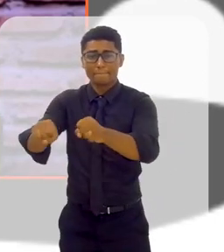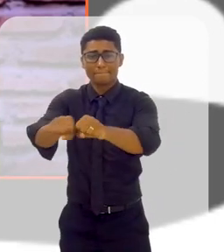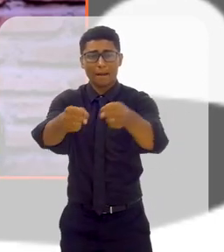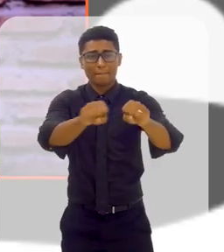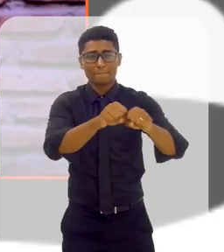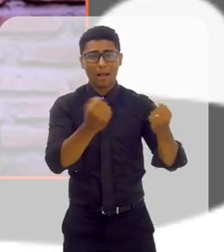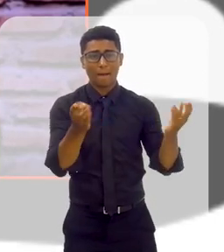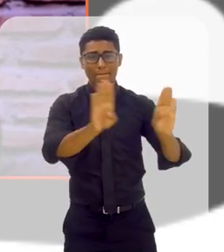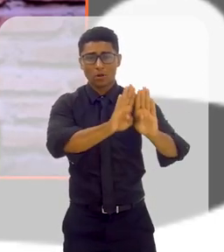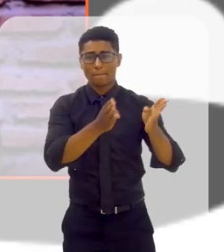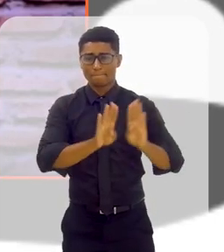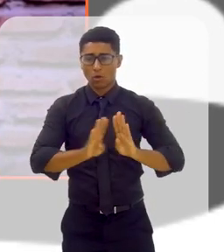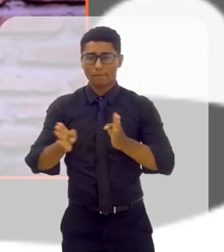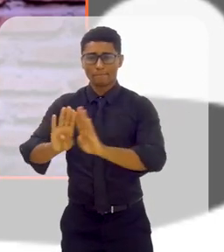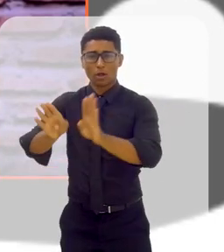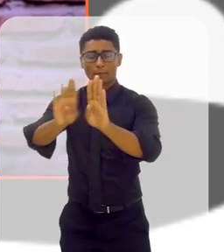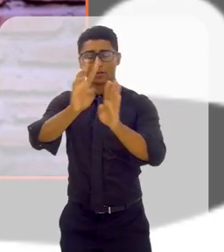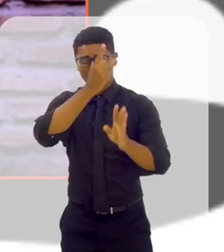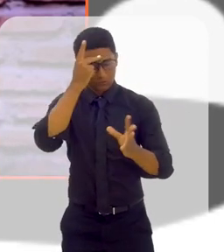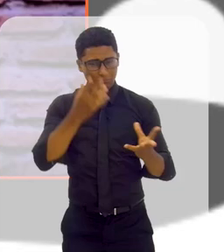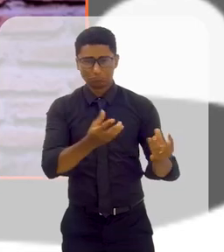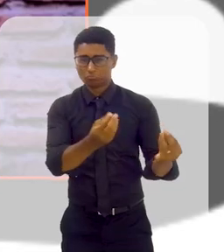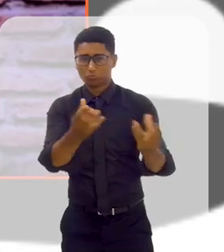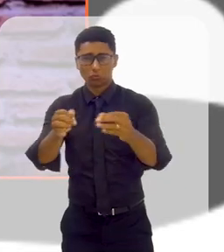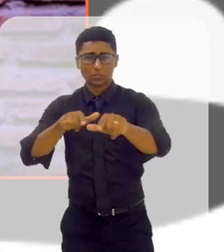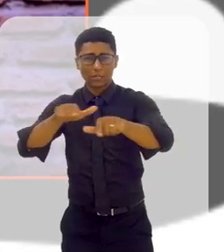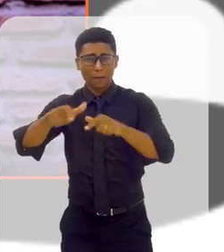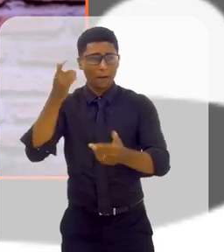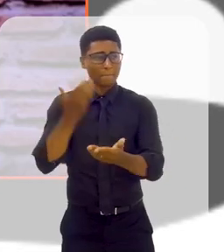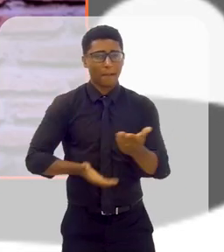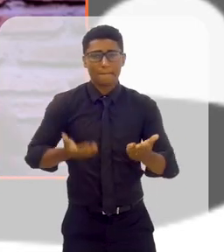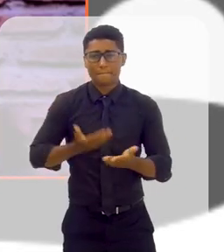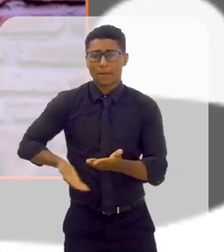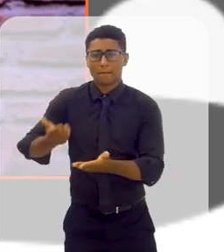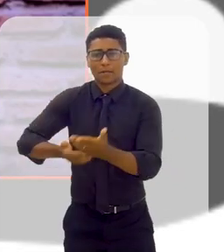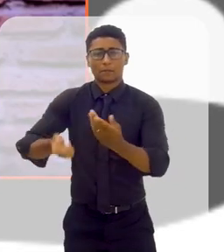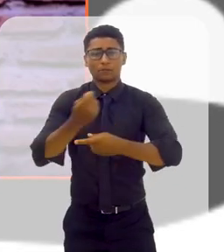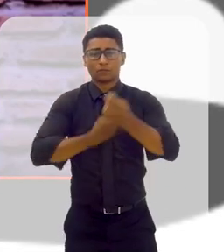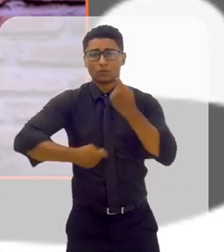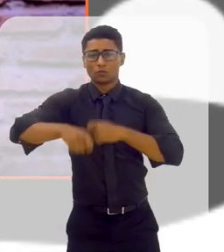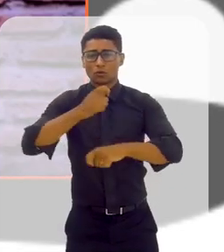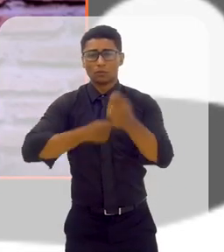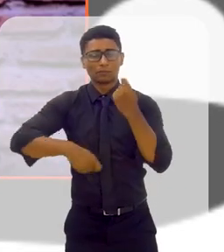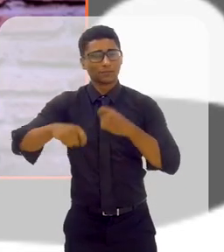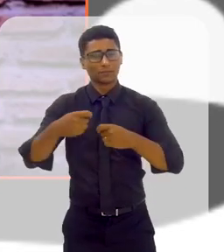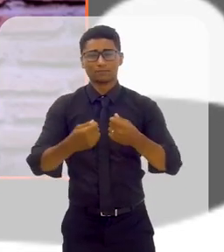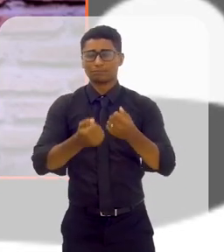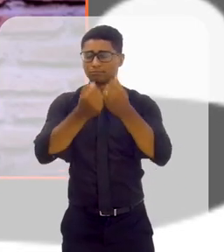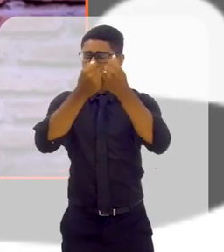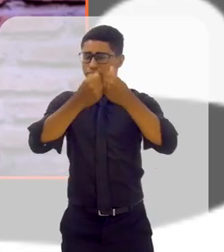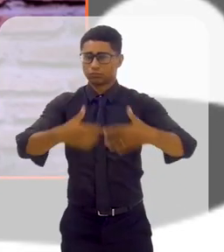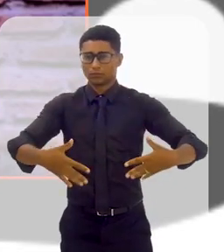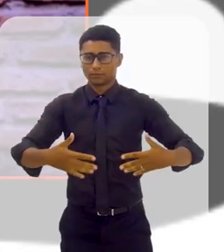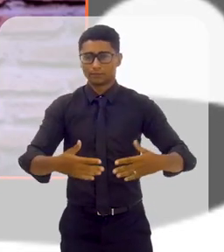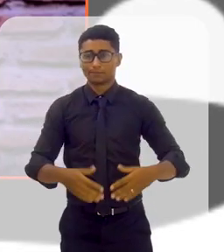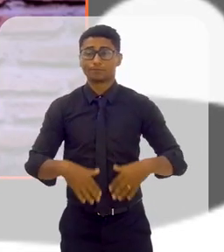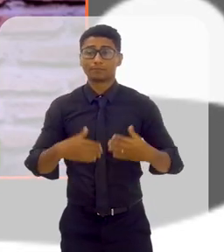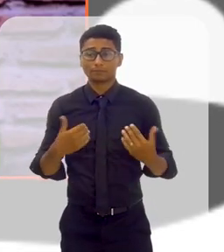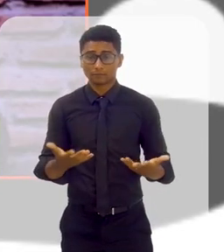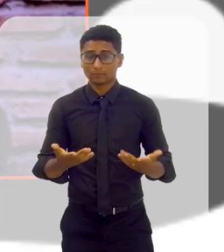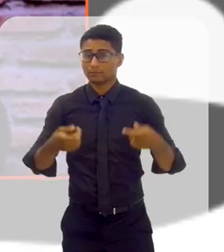bolsa e muitas pessoas ficaram desempregadas acabando com a economia para ajustar novamente